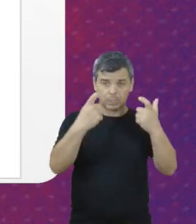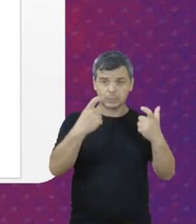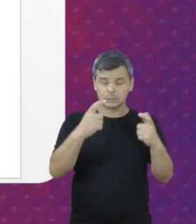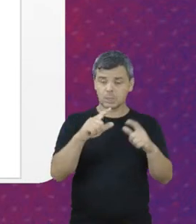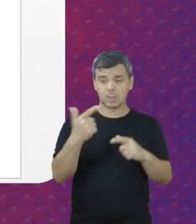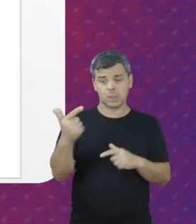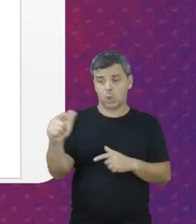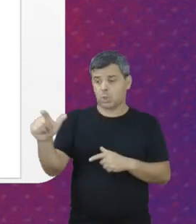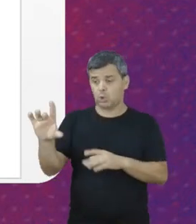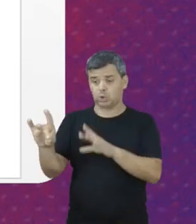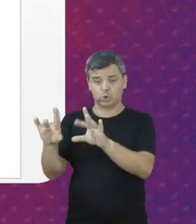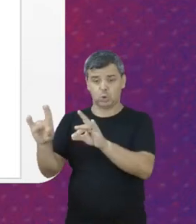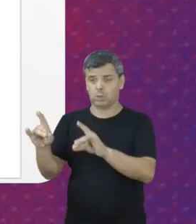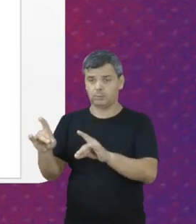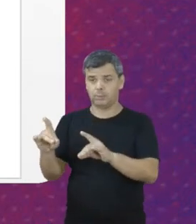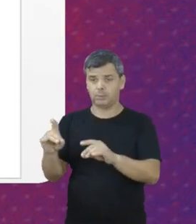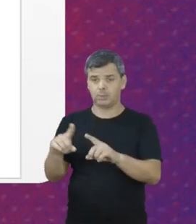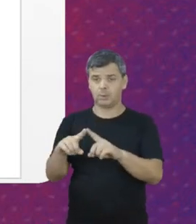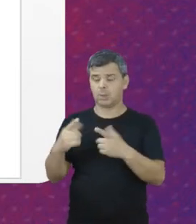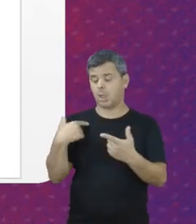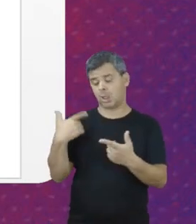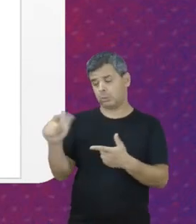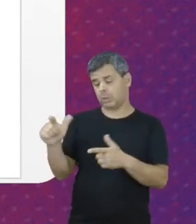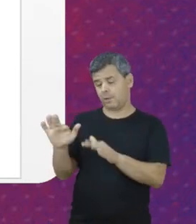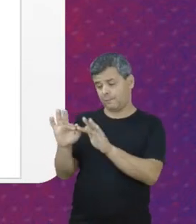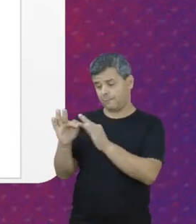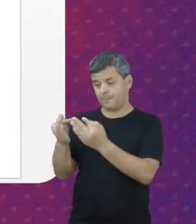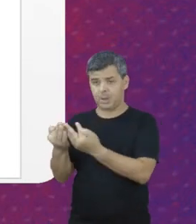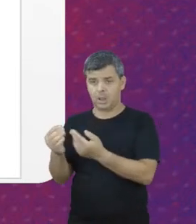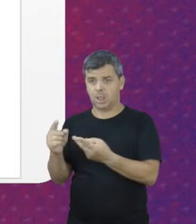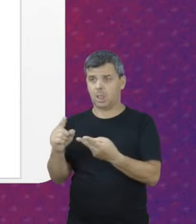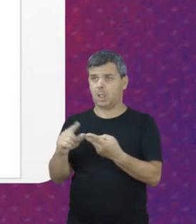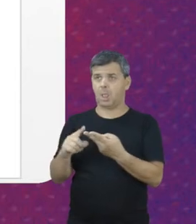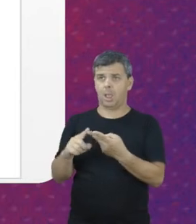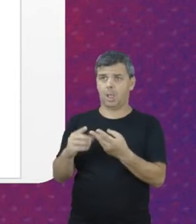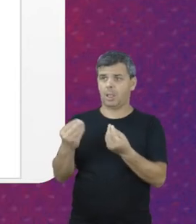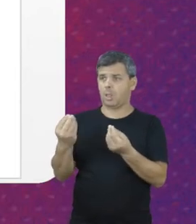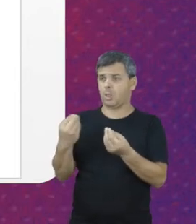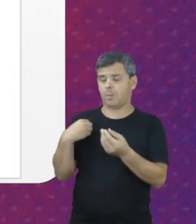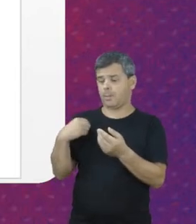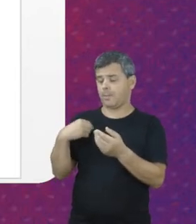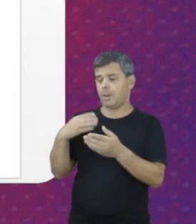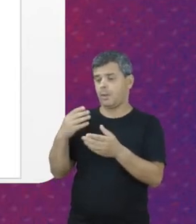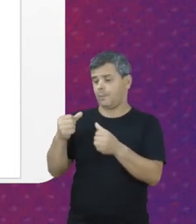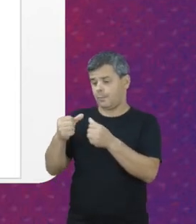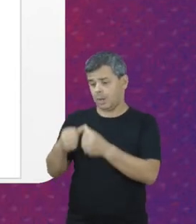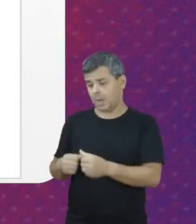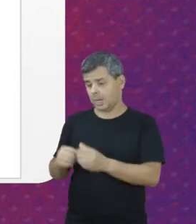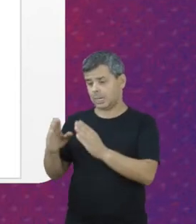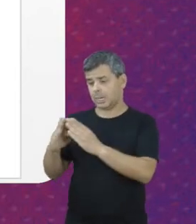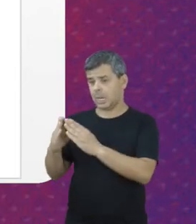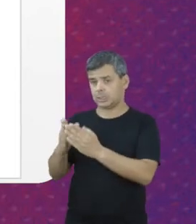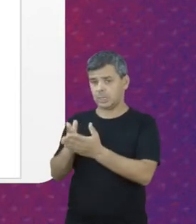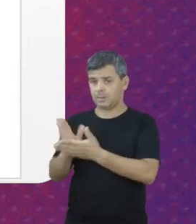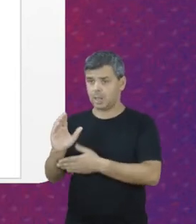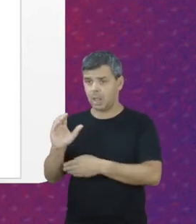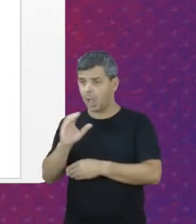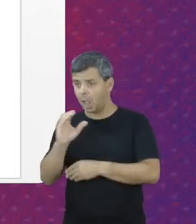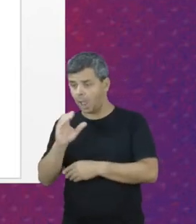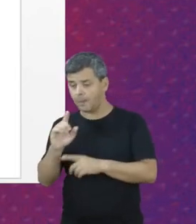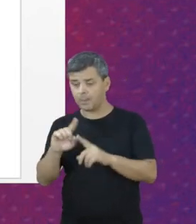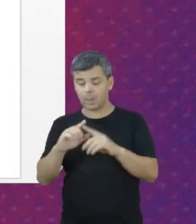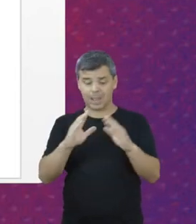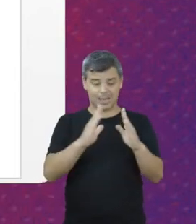tem outras alternativas, né? Não tem familiar, não tem como ir para casa de passagem, ou não tem alguma outra casa para